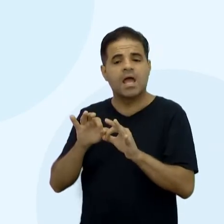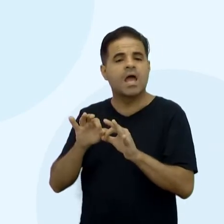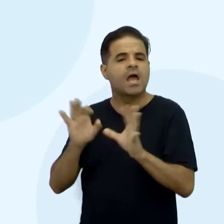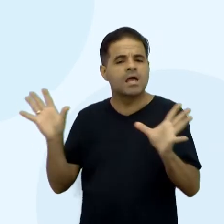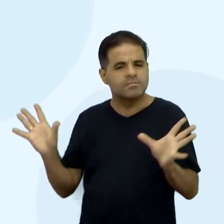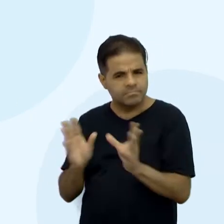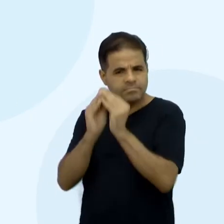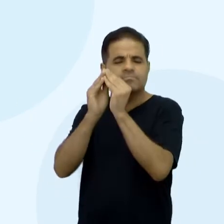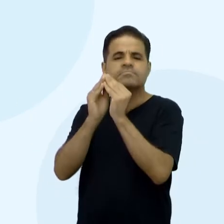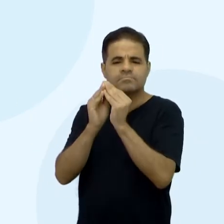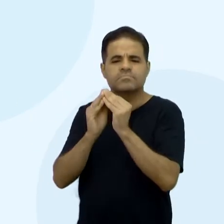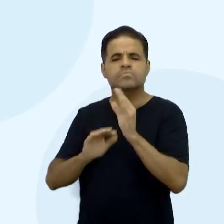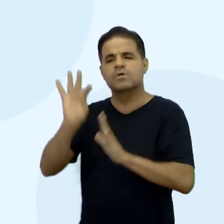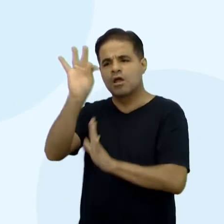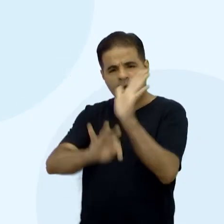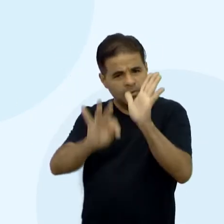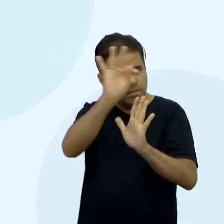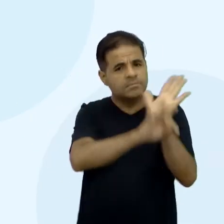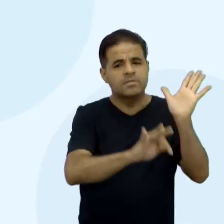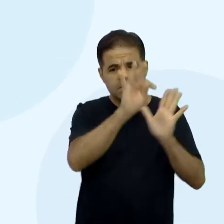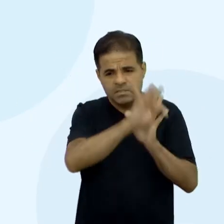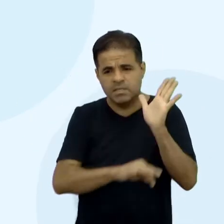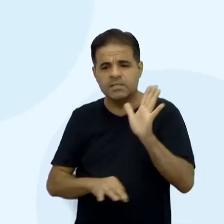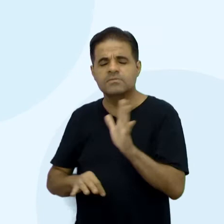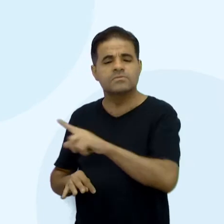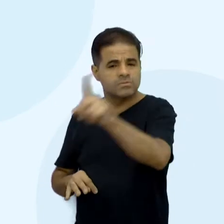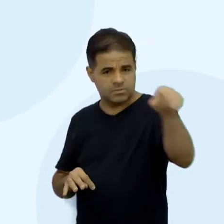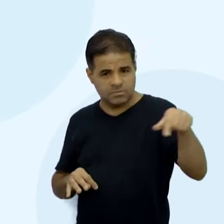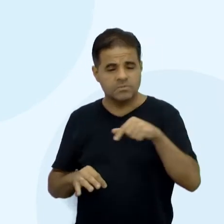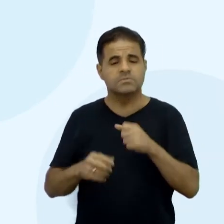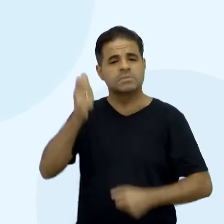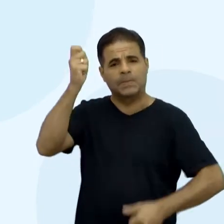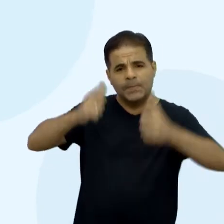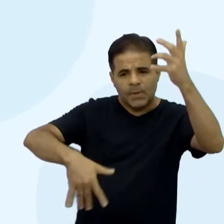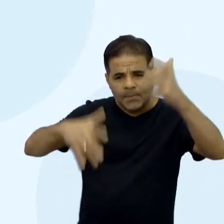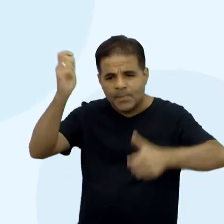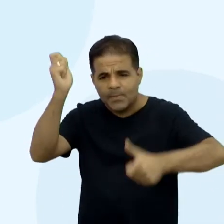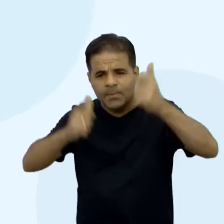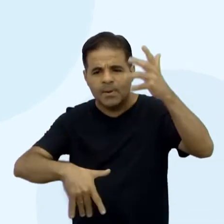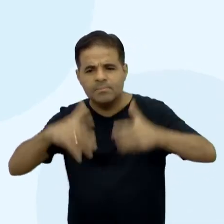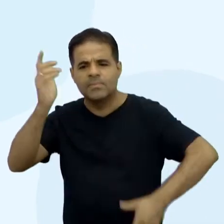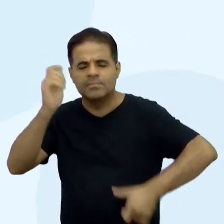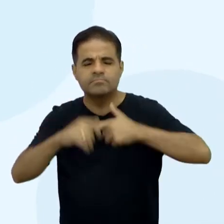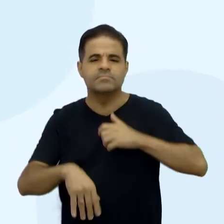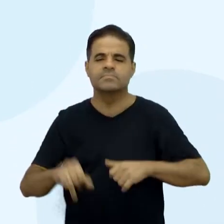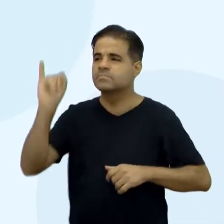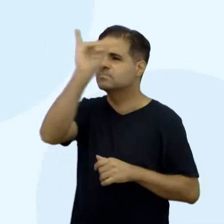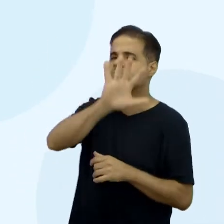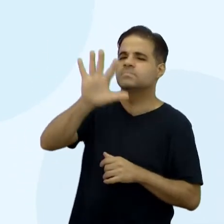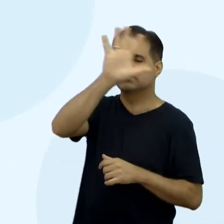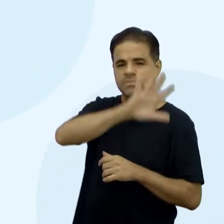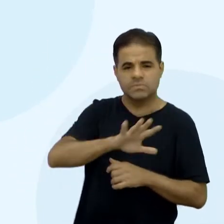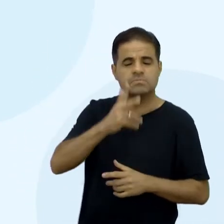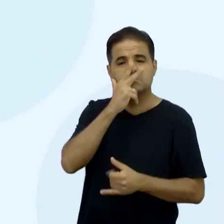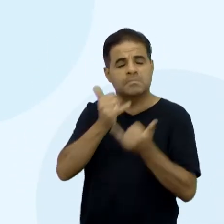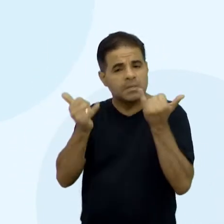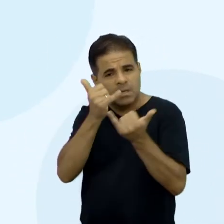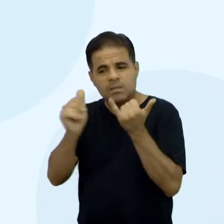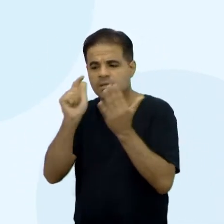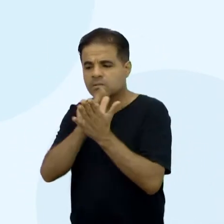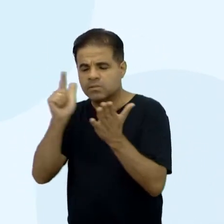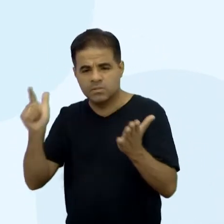pequena aí, um pequeno texto para explicar melhor essa imagem. Você vê, não é um texto